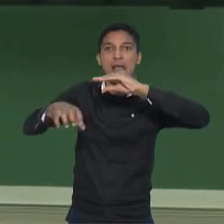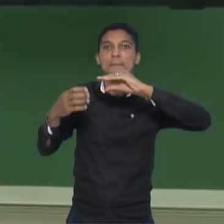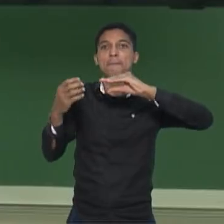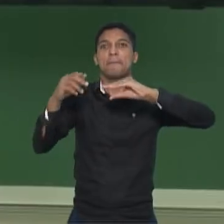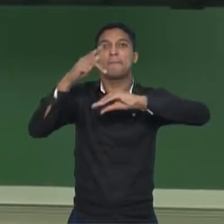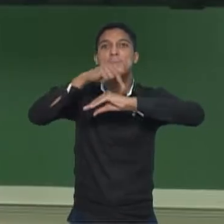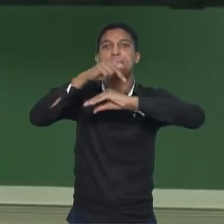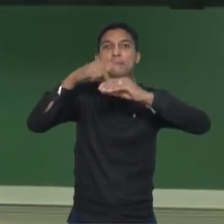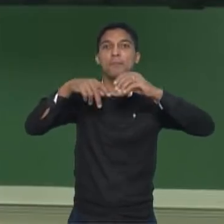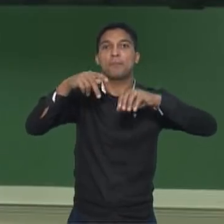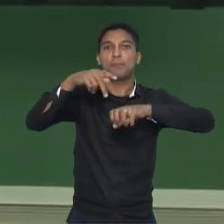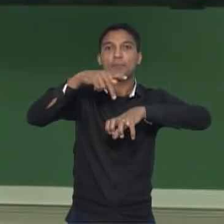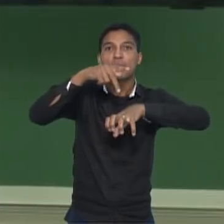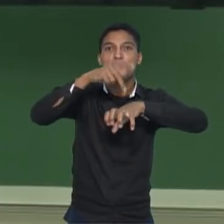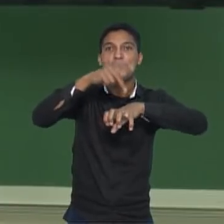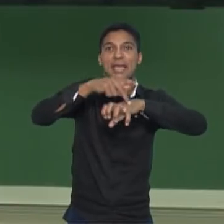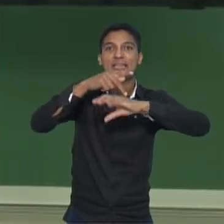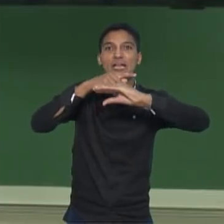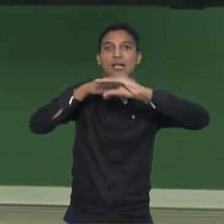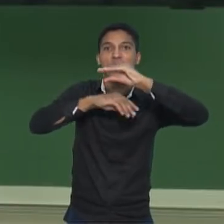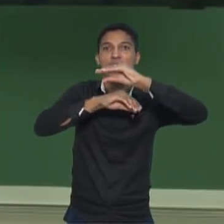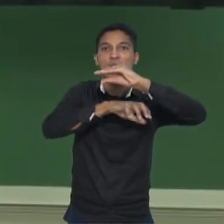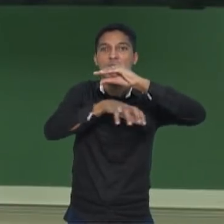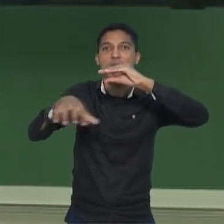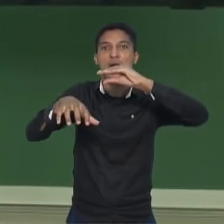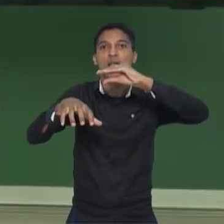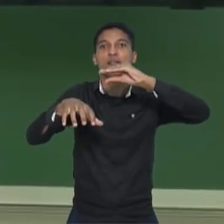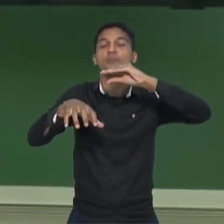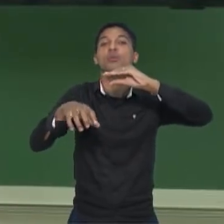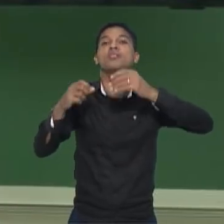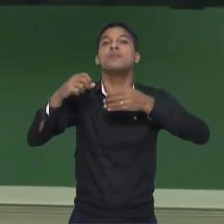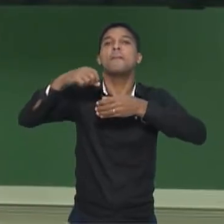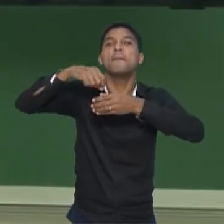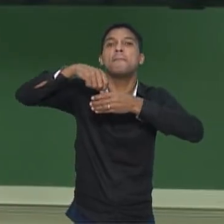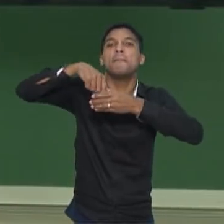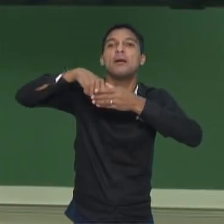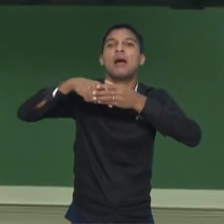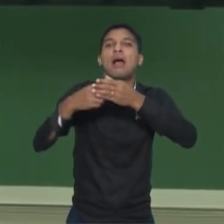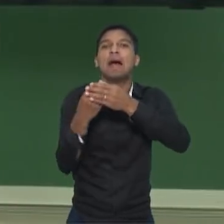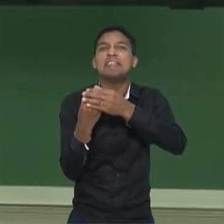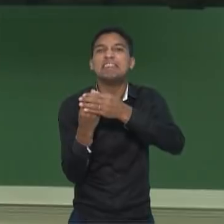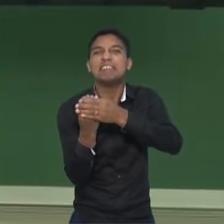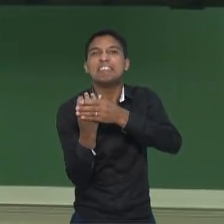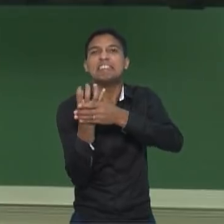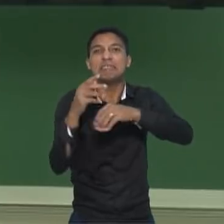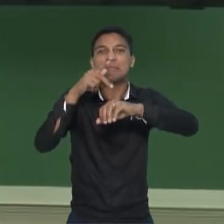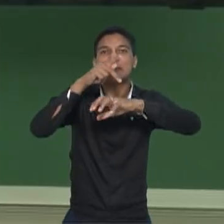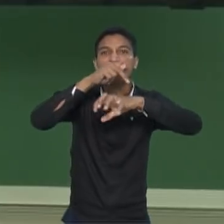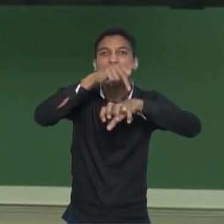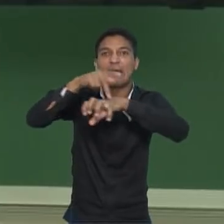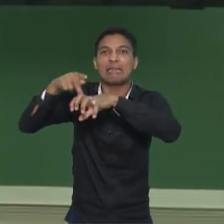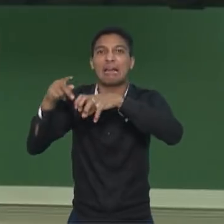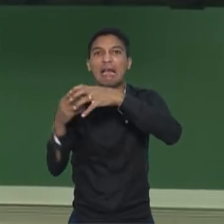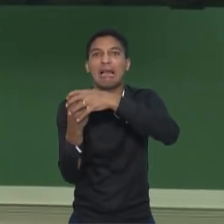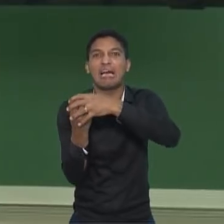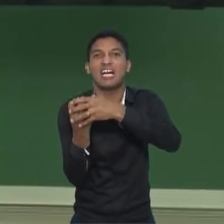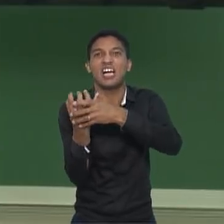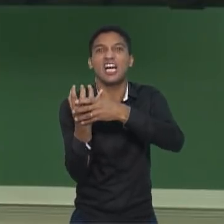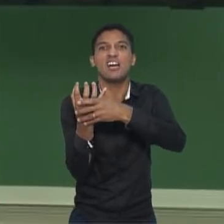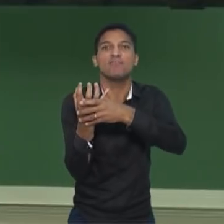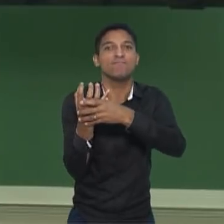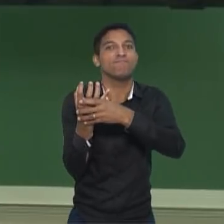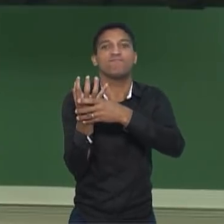desenvolver, ela vai ter uma grande dificuldade para enfrentar a resistência dos pedregulhos. Então, solo